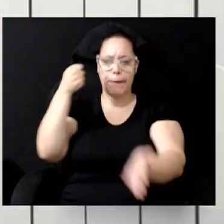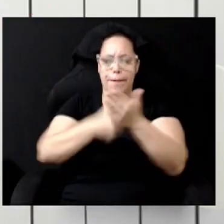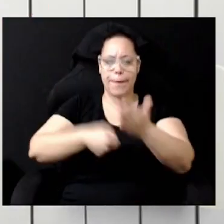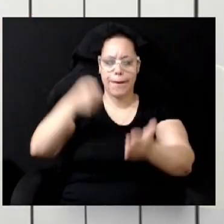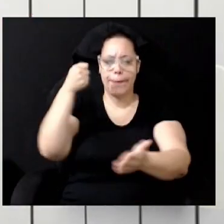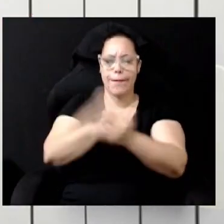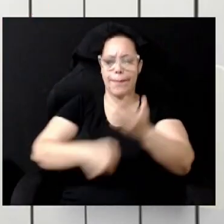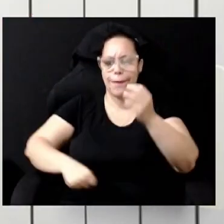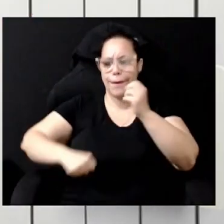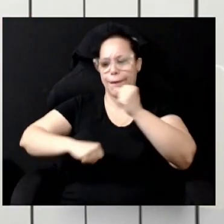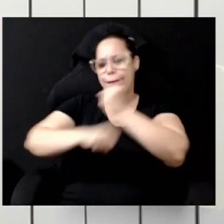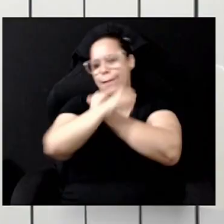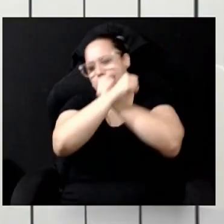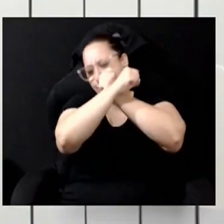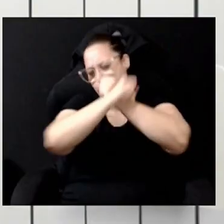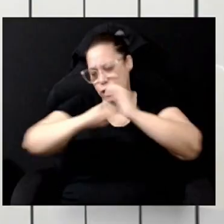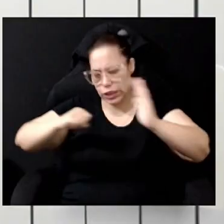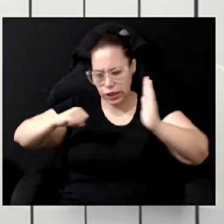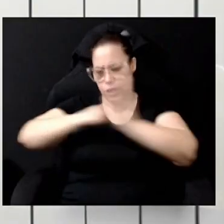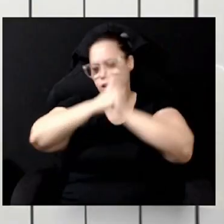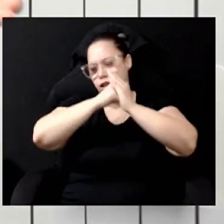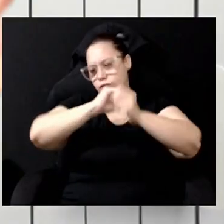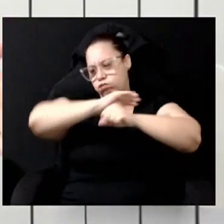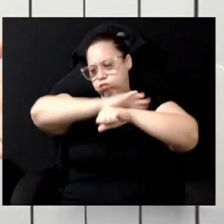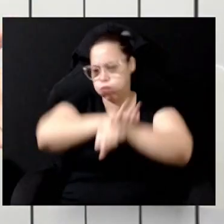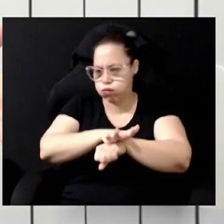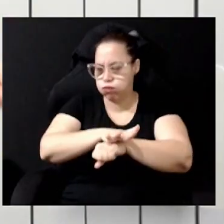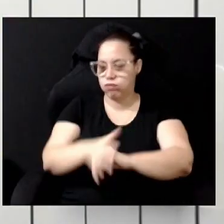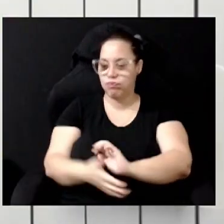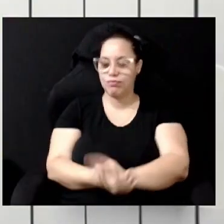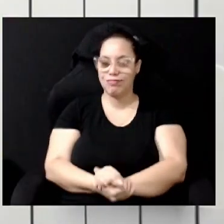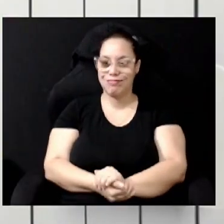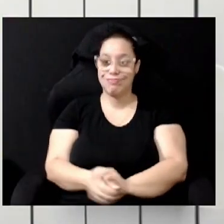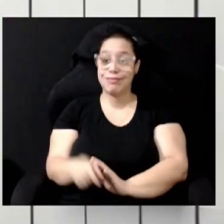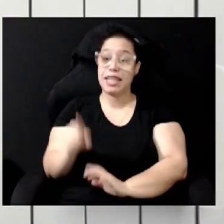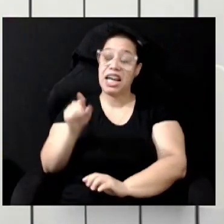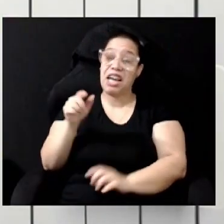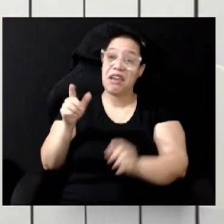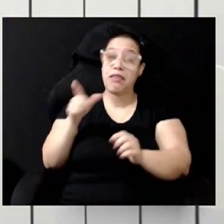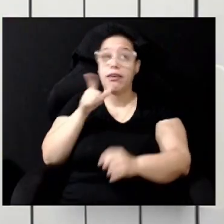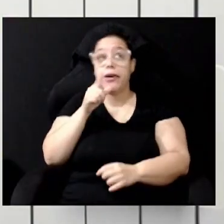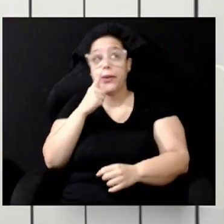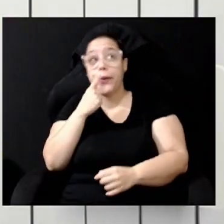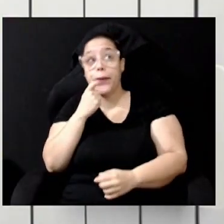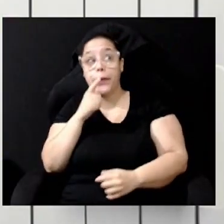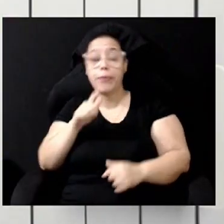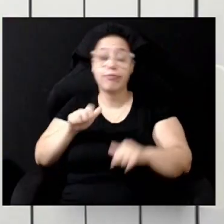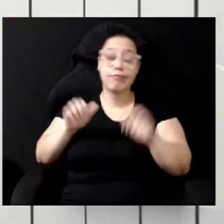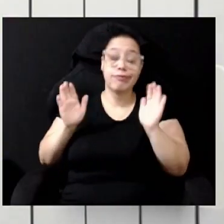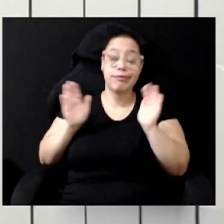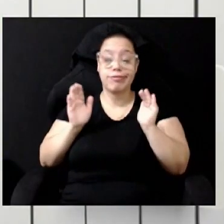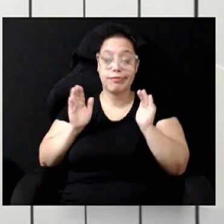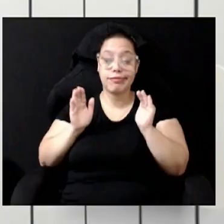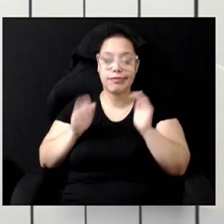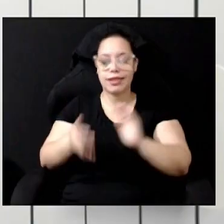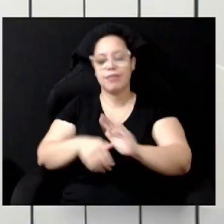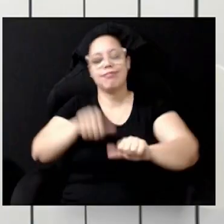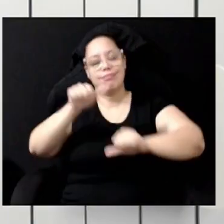e enfrentamento ao racismo. E se é feriado, tem mudanças nos horários de funcionamento